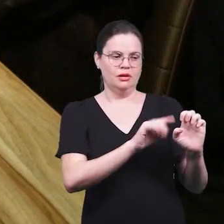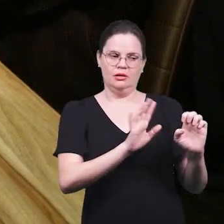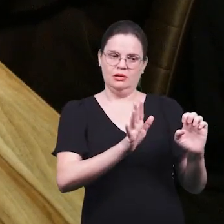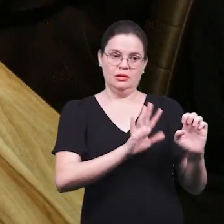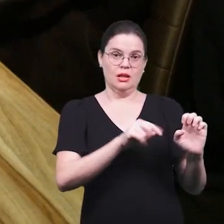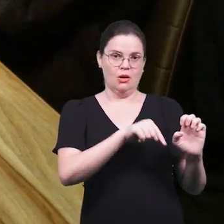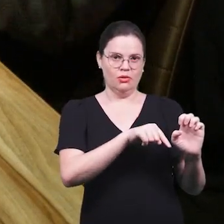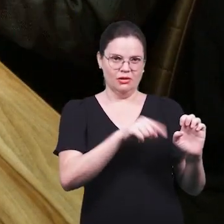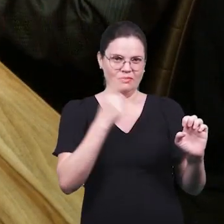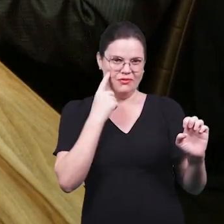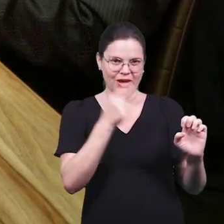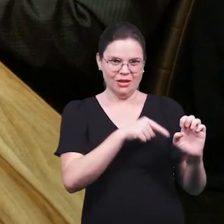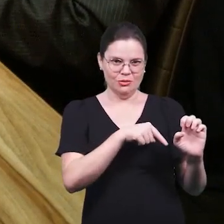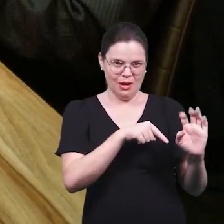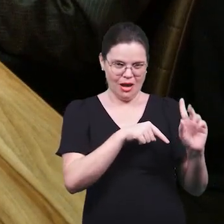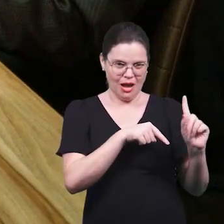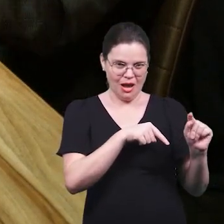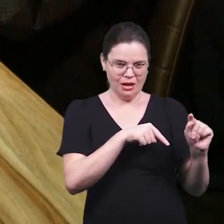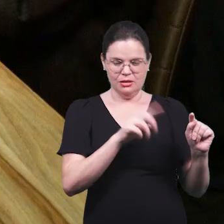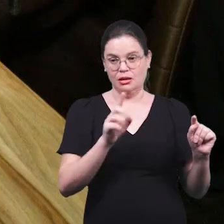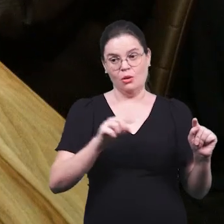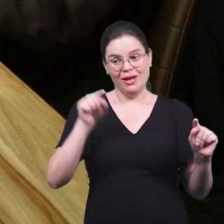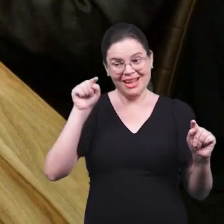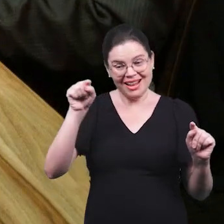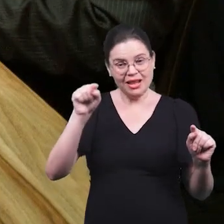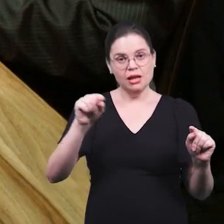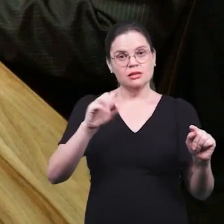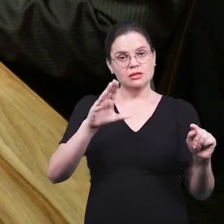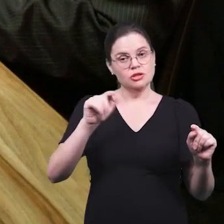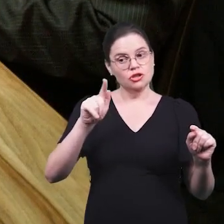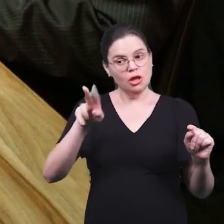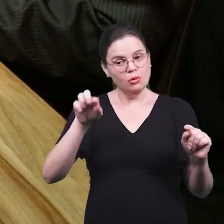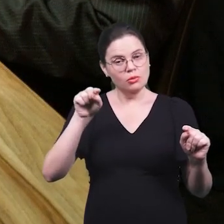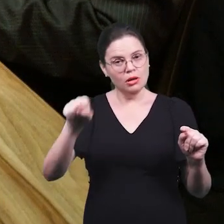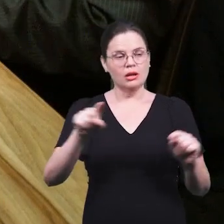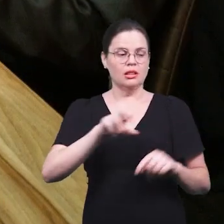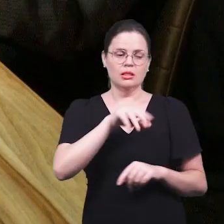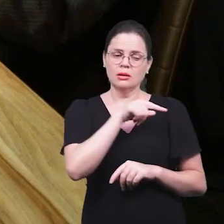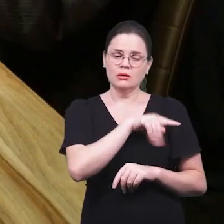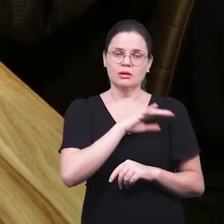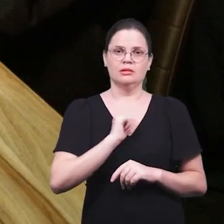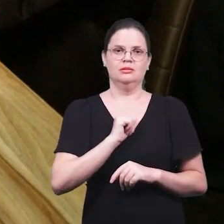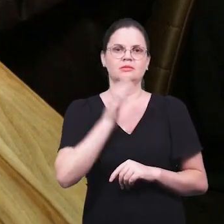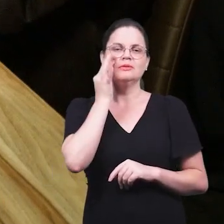separei para você foi, de fato, a Controladoria Geral da União. E